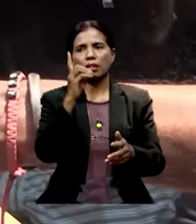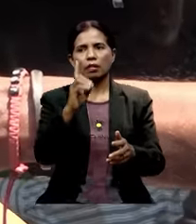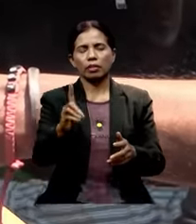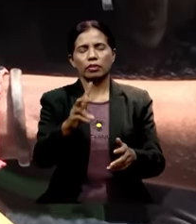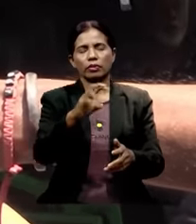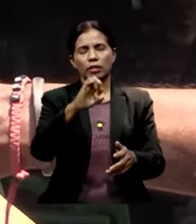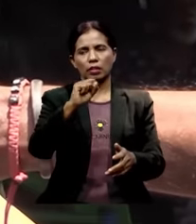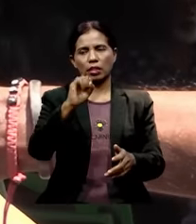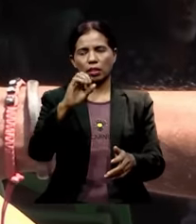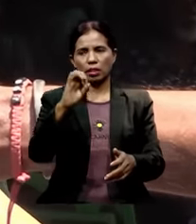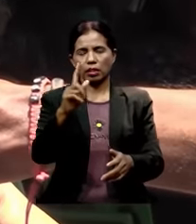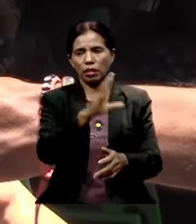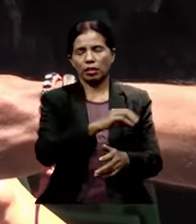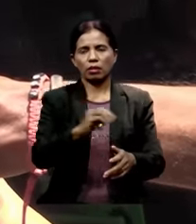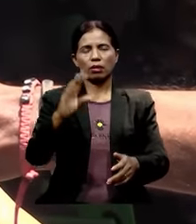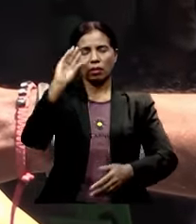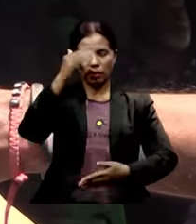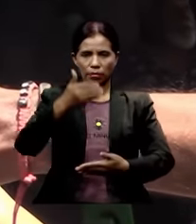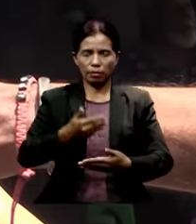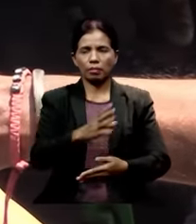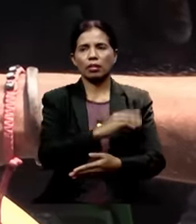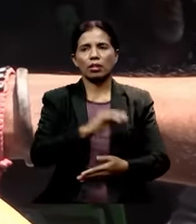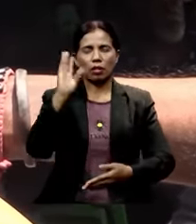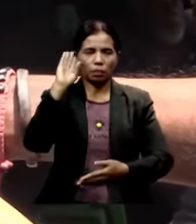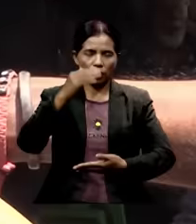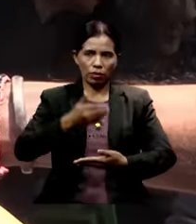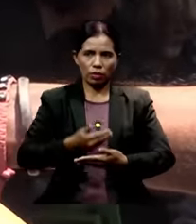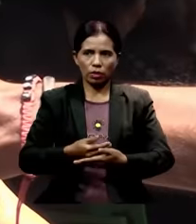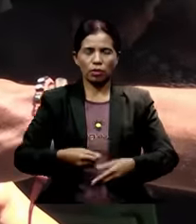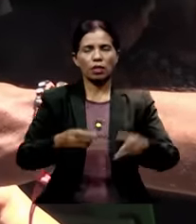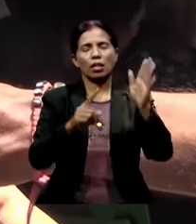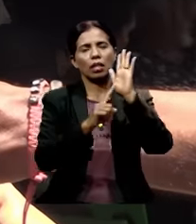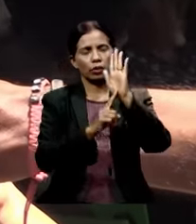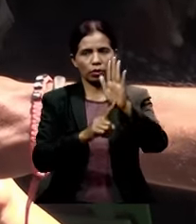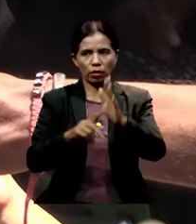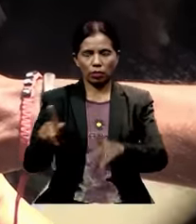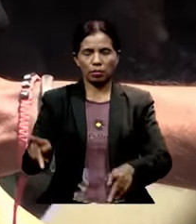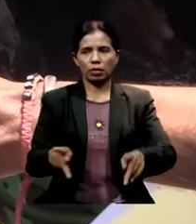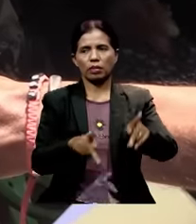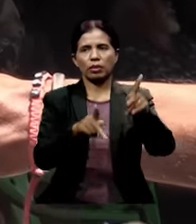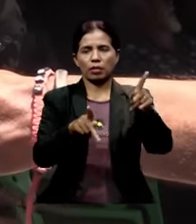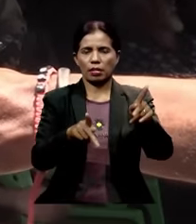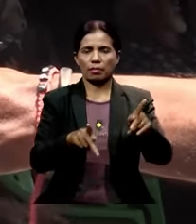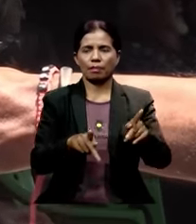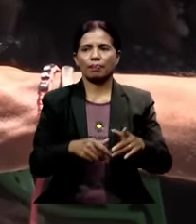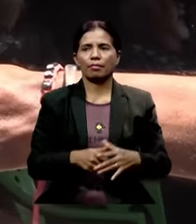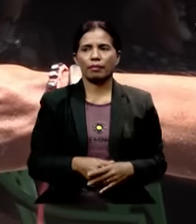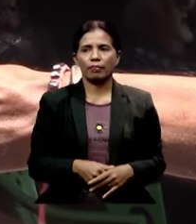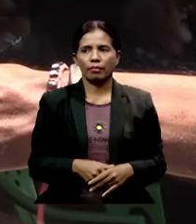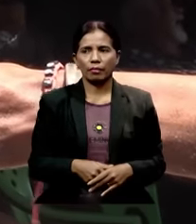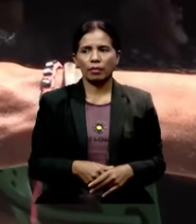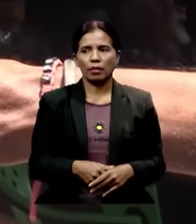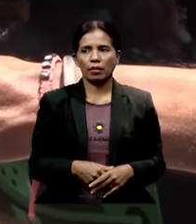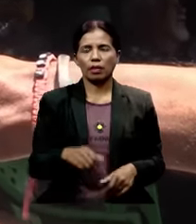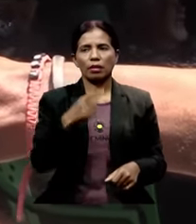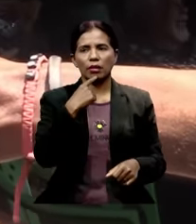Vidigal, me viu um nevec com naranja nesse Vicente Vidigal em Inglaterra, força aí público, Zoom, né, até